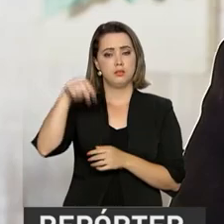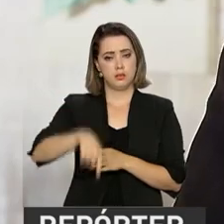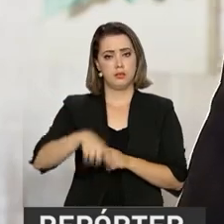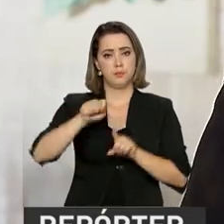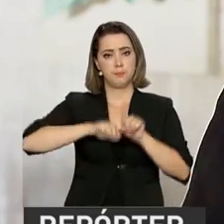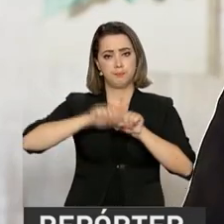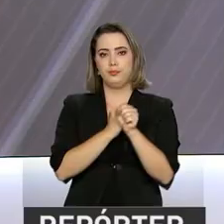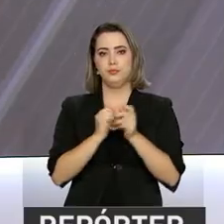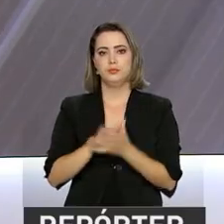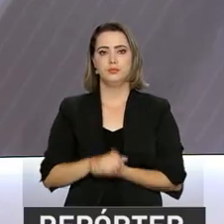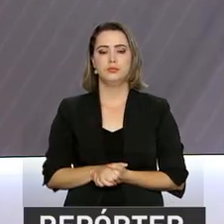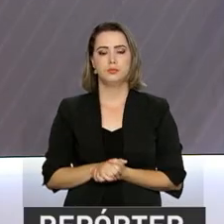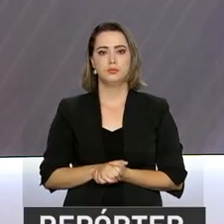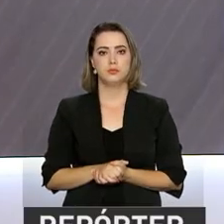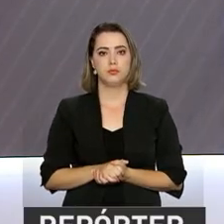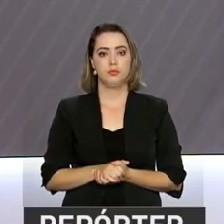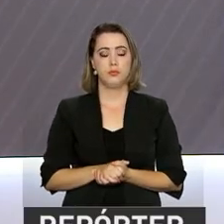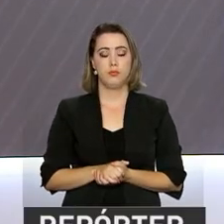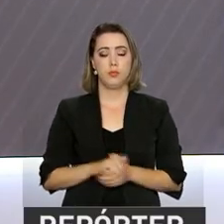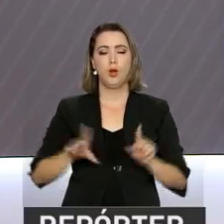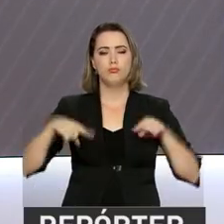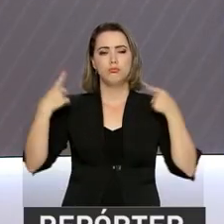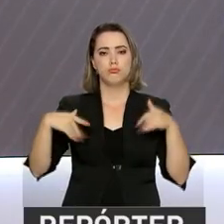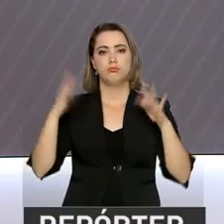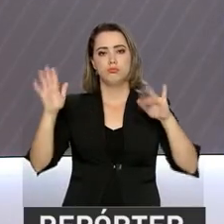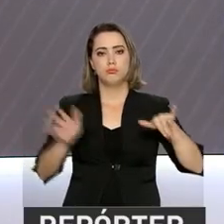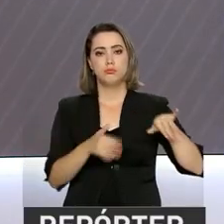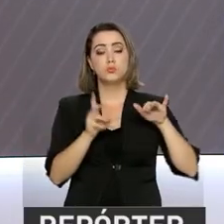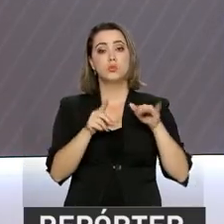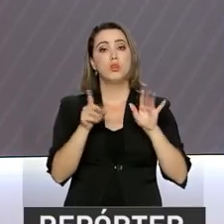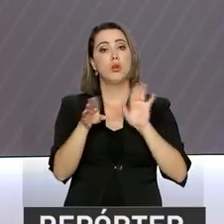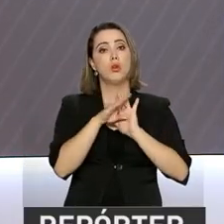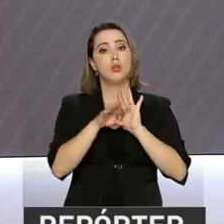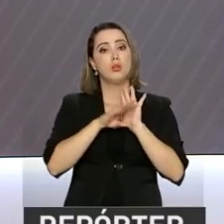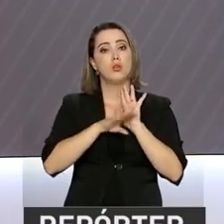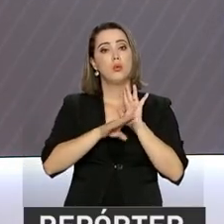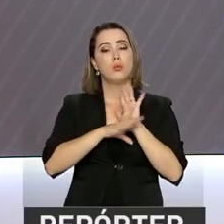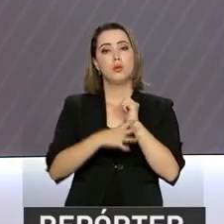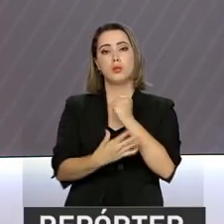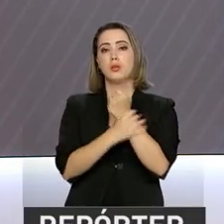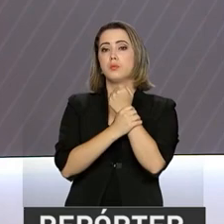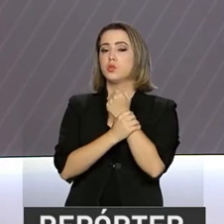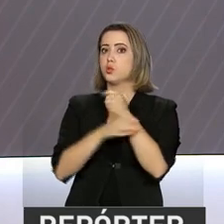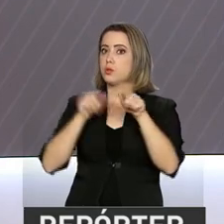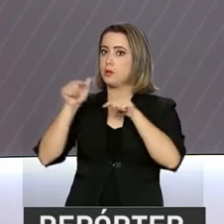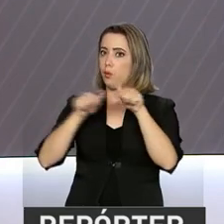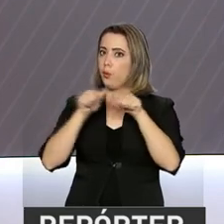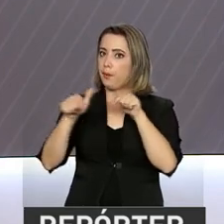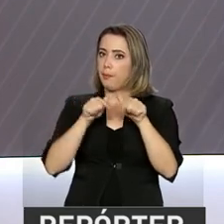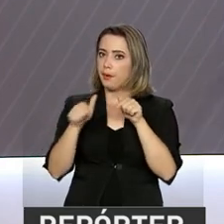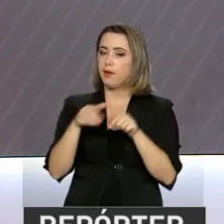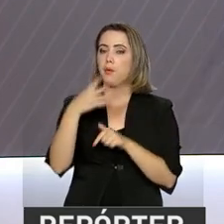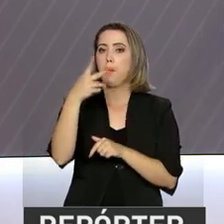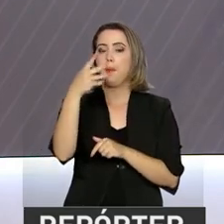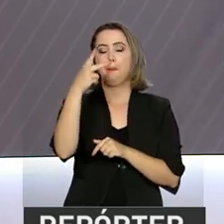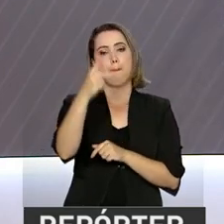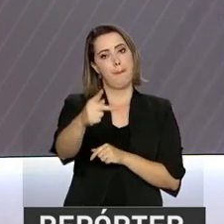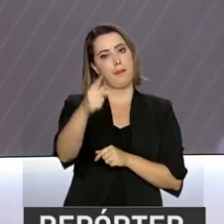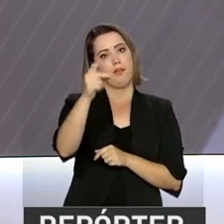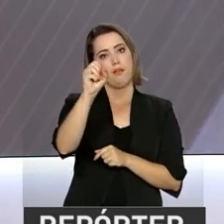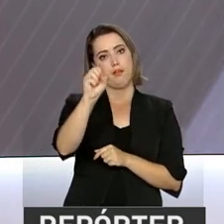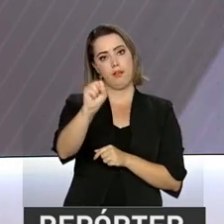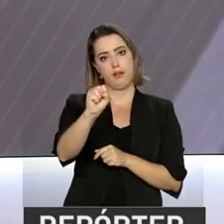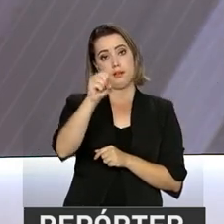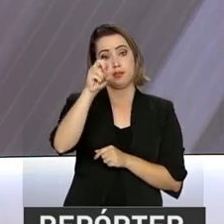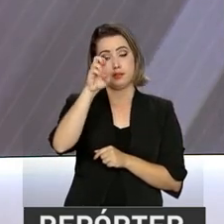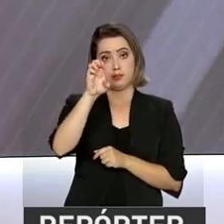deste mês o programa de seguro emprego PSE ultrapassou a marca de dois mil postos de trabalho